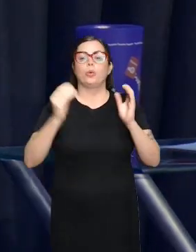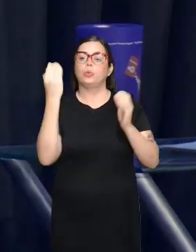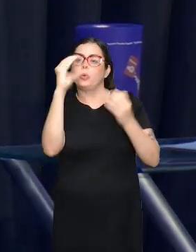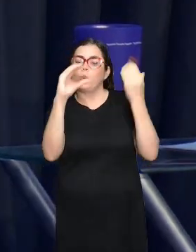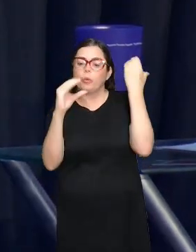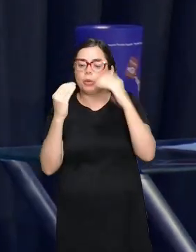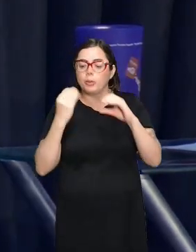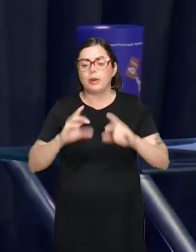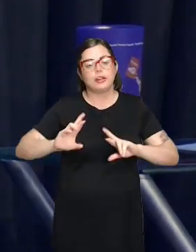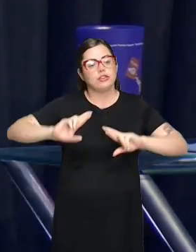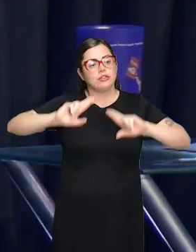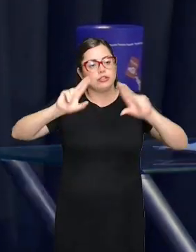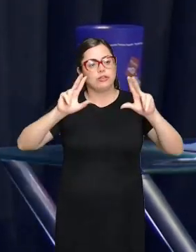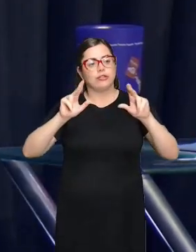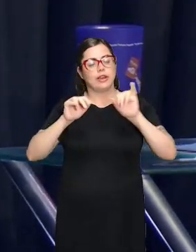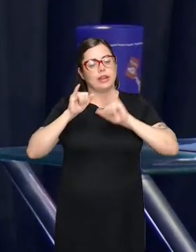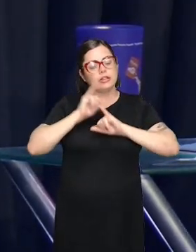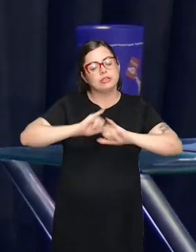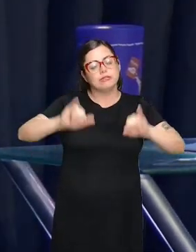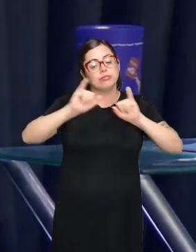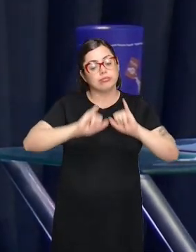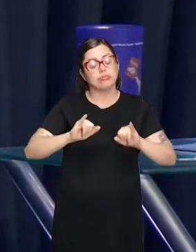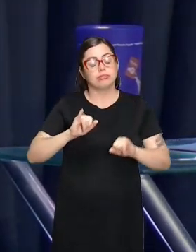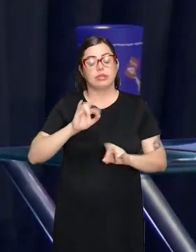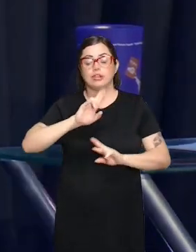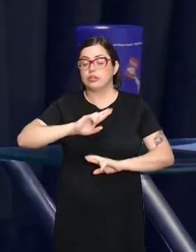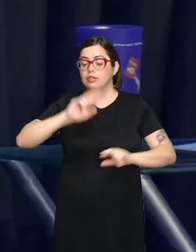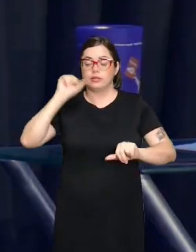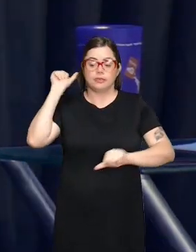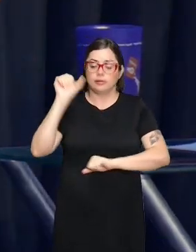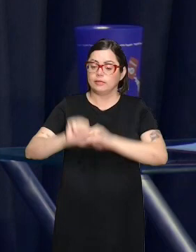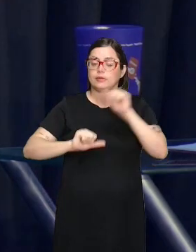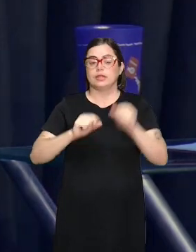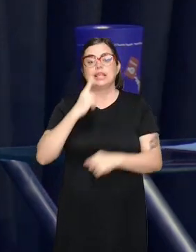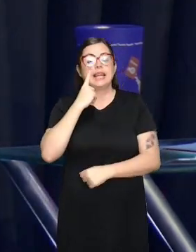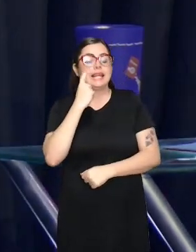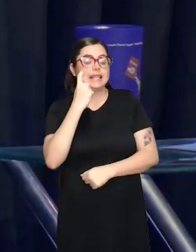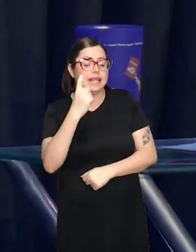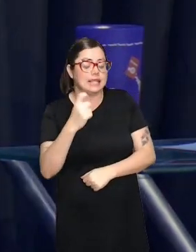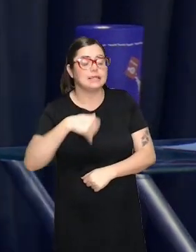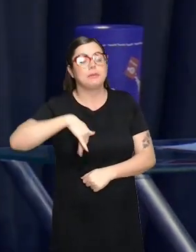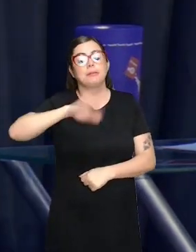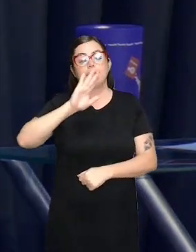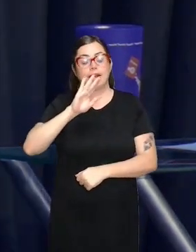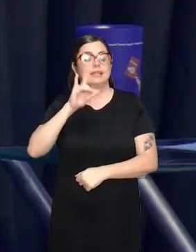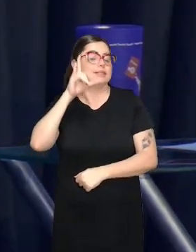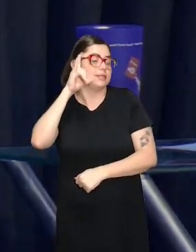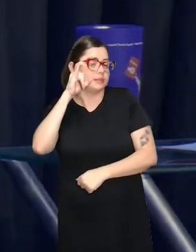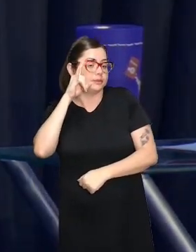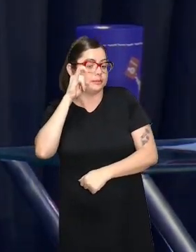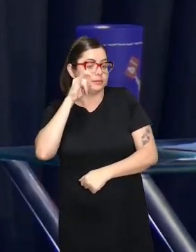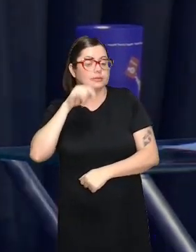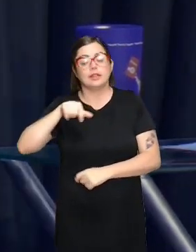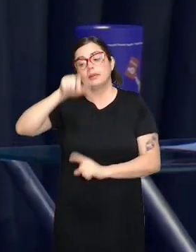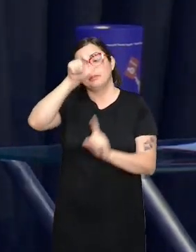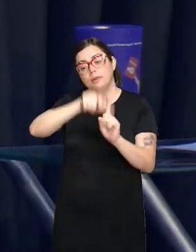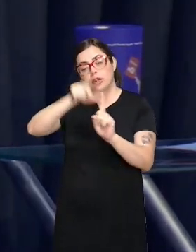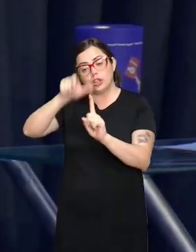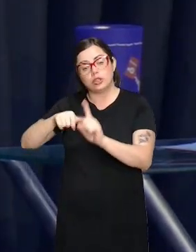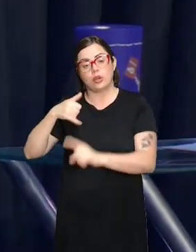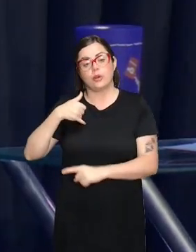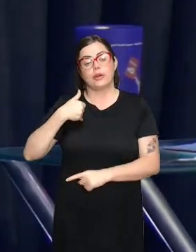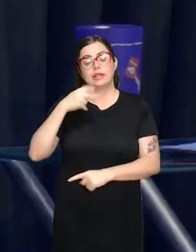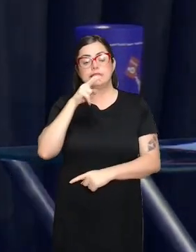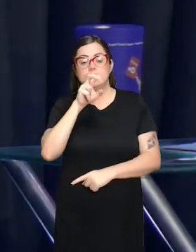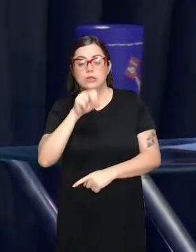gente sente hoje que está tendo um grande interesse dos 50+ pelo Instagram, então assim, né, poxa vida, Instagram e tal, mas as